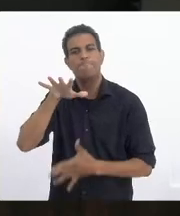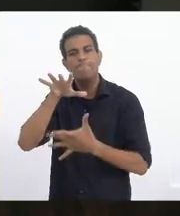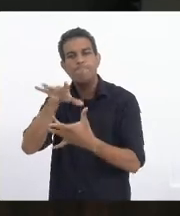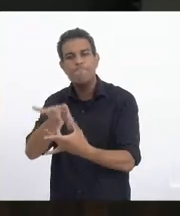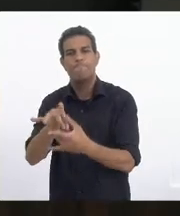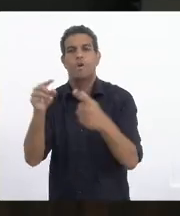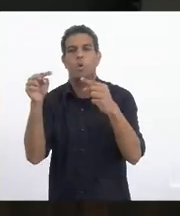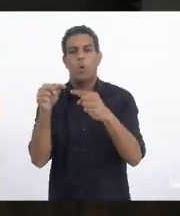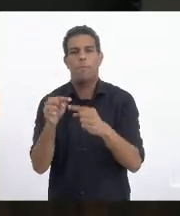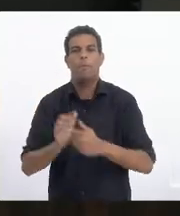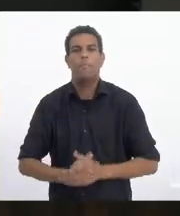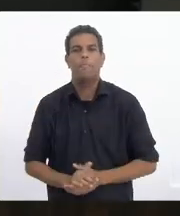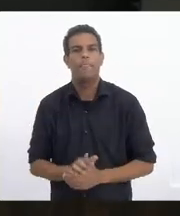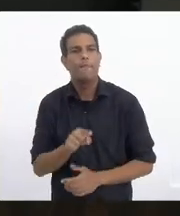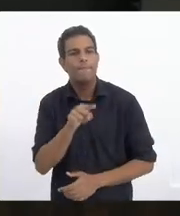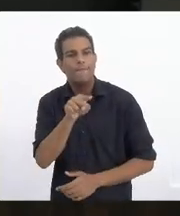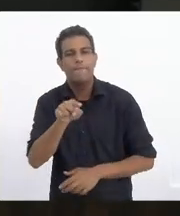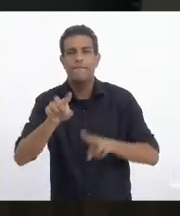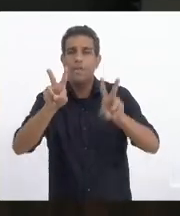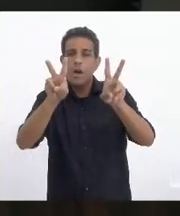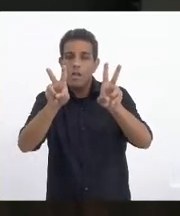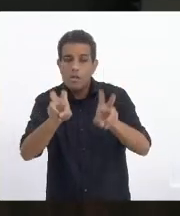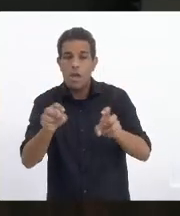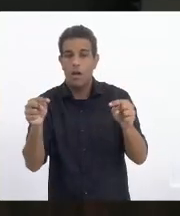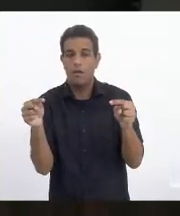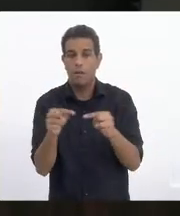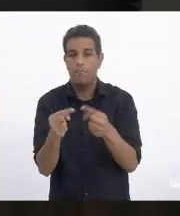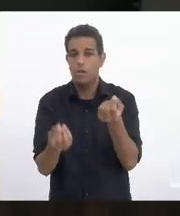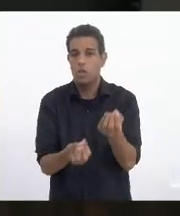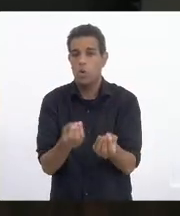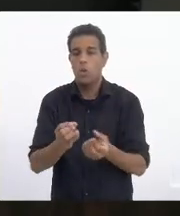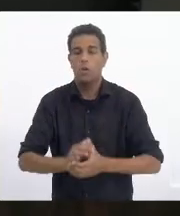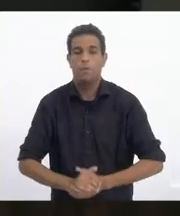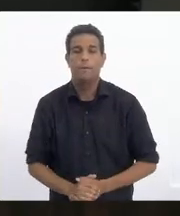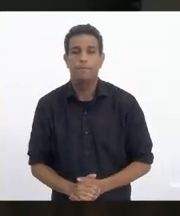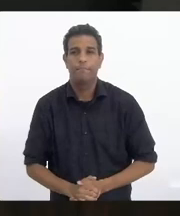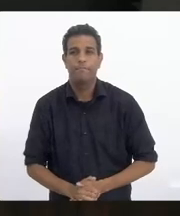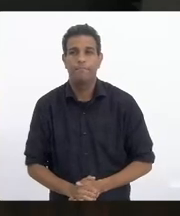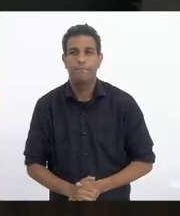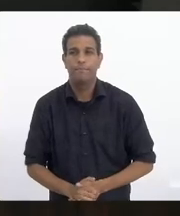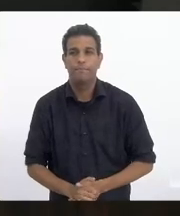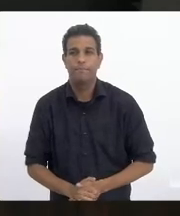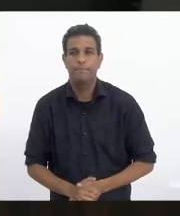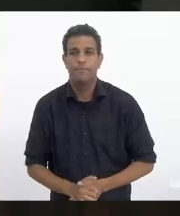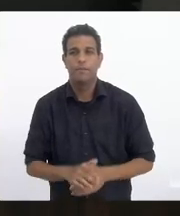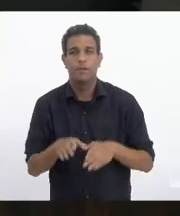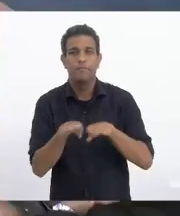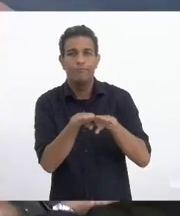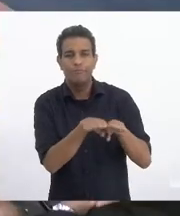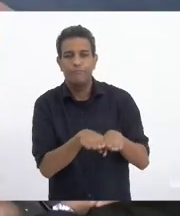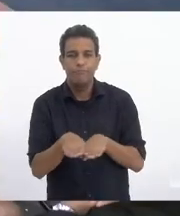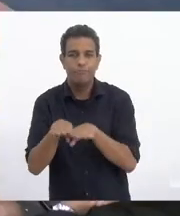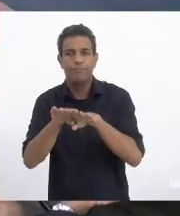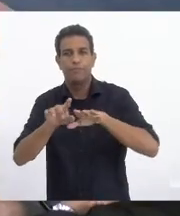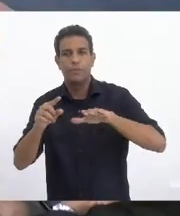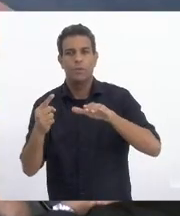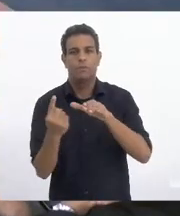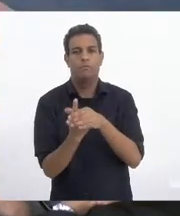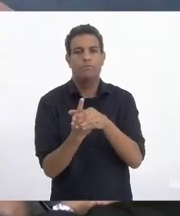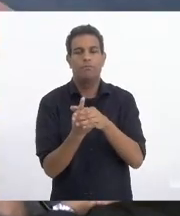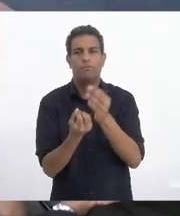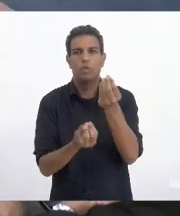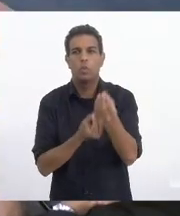ser ajustada, como eu falei aqui da questão das pensionistas. A questão da paridade, da integralidade, eu fiz questão de